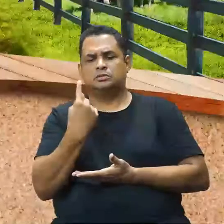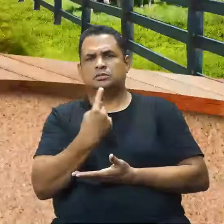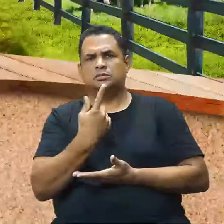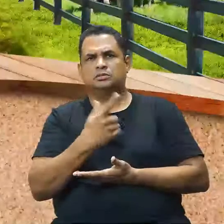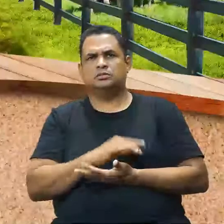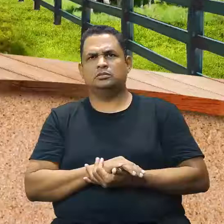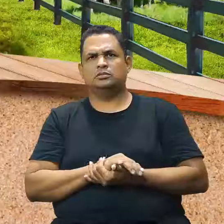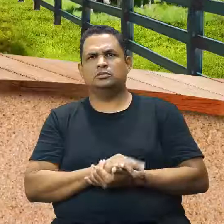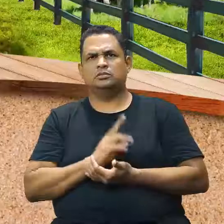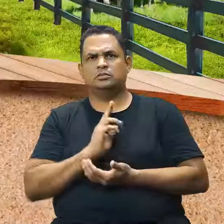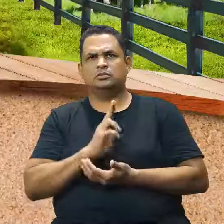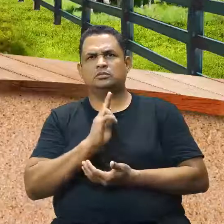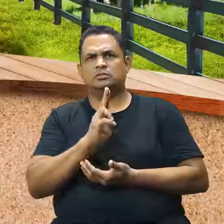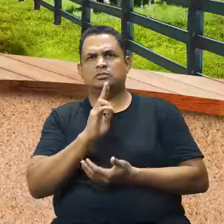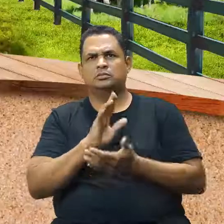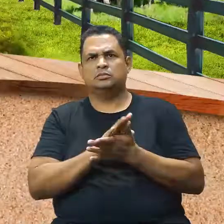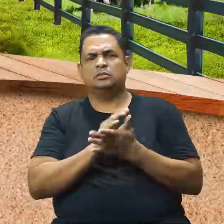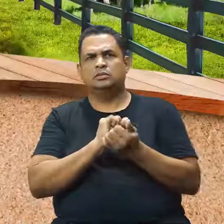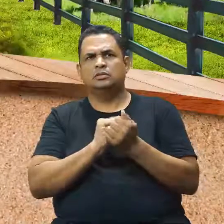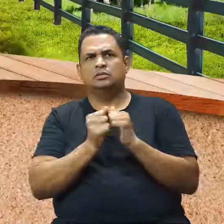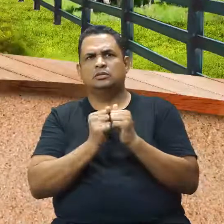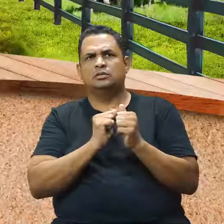Que o processo de